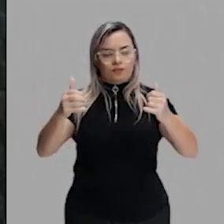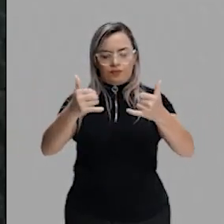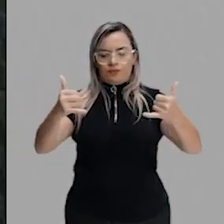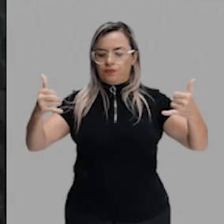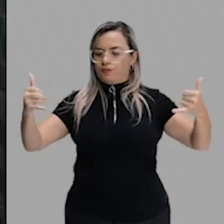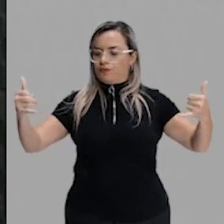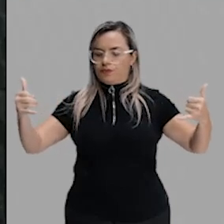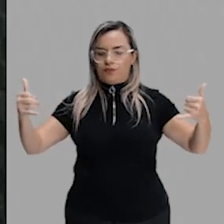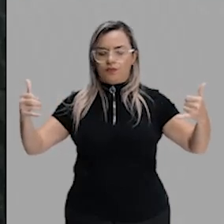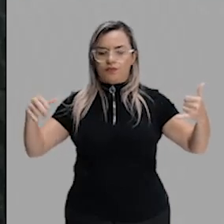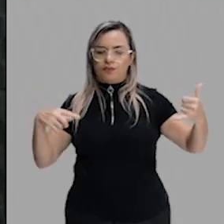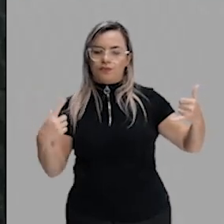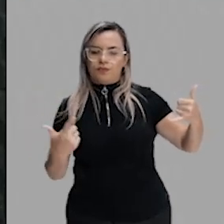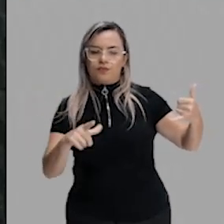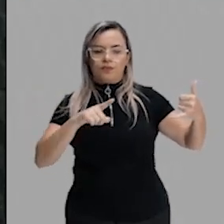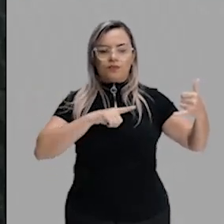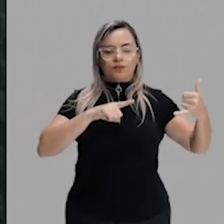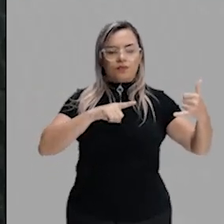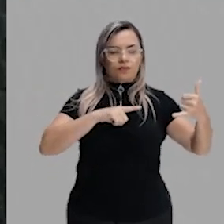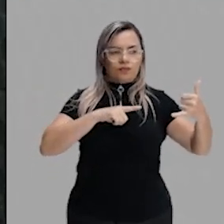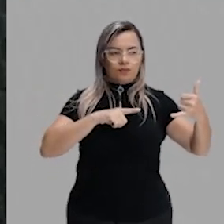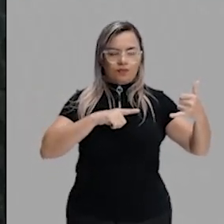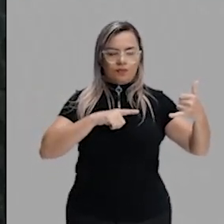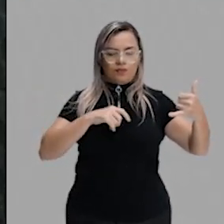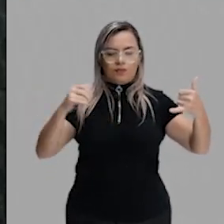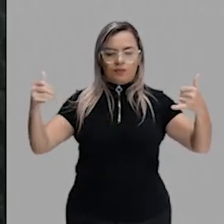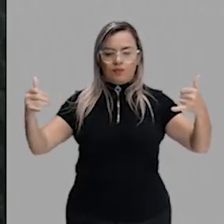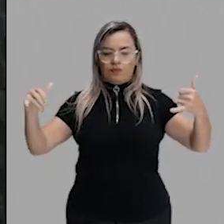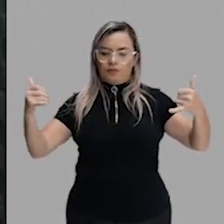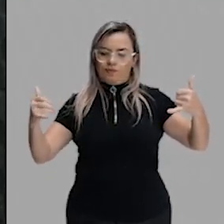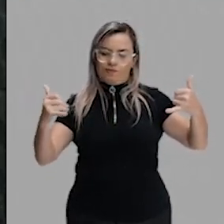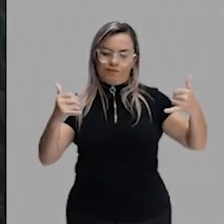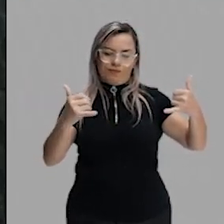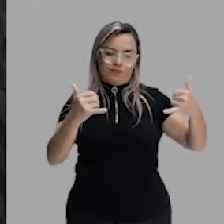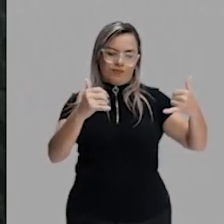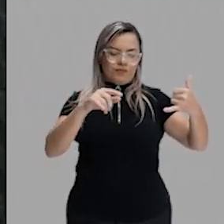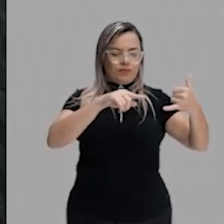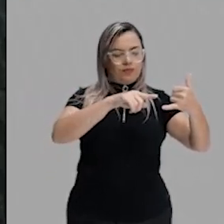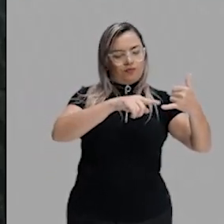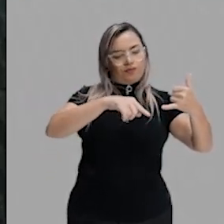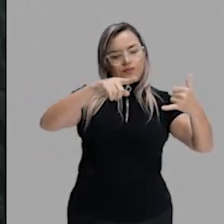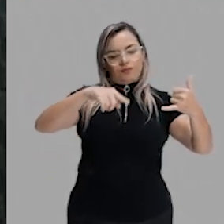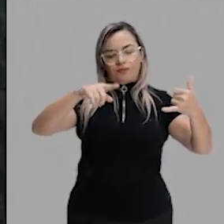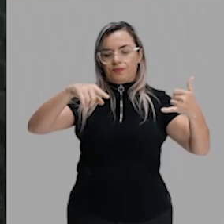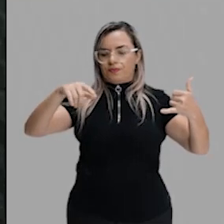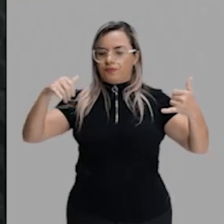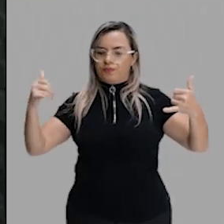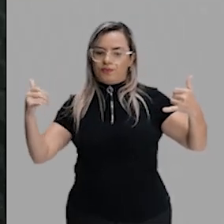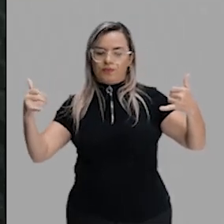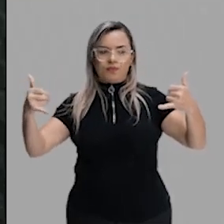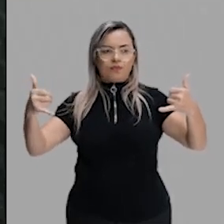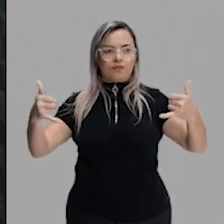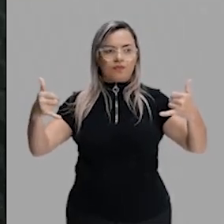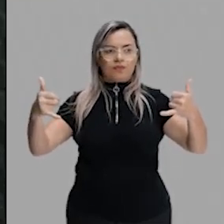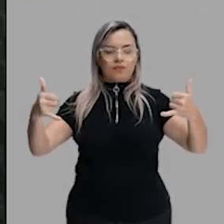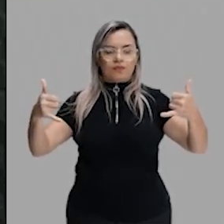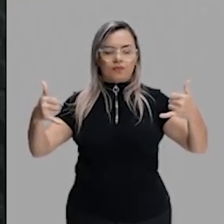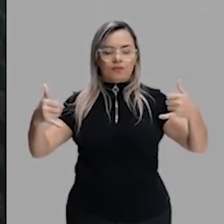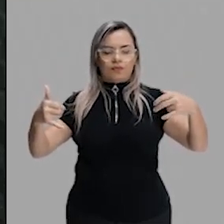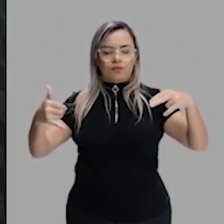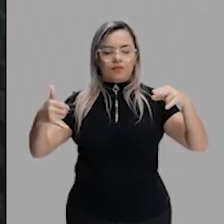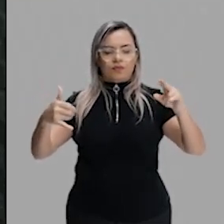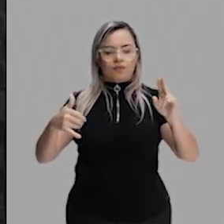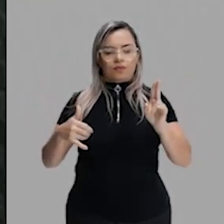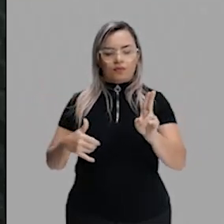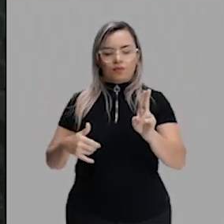a partir dessa fonte nós temos o quê? A corrente elétrica. Então, vai ser DDP sobre